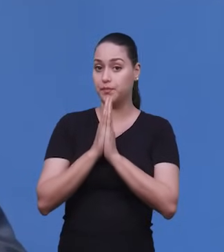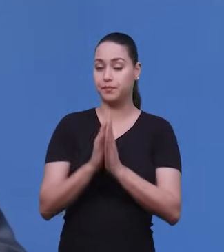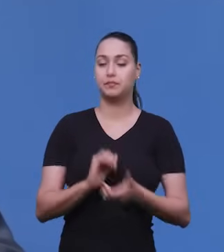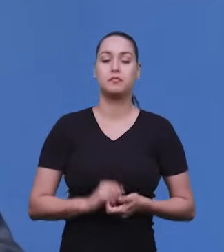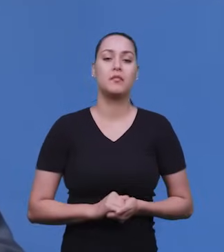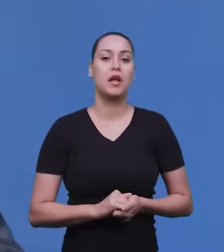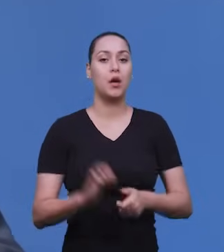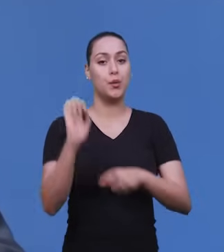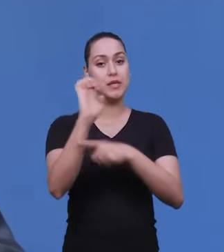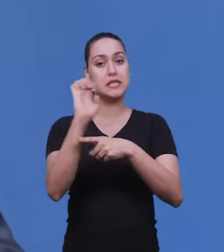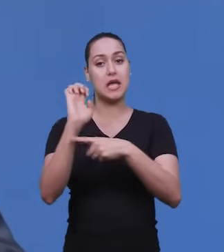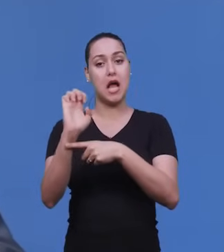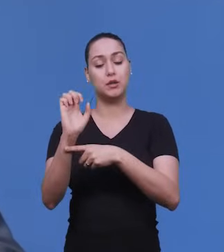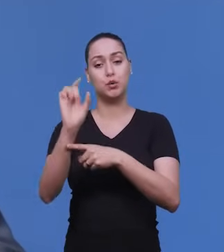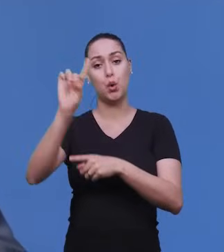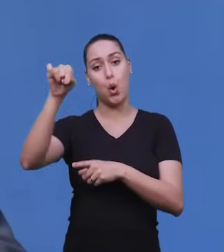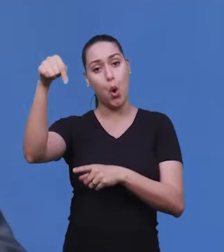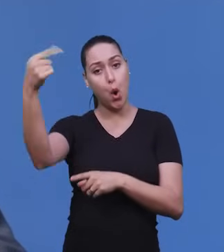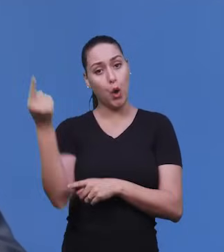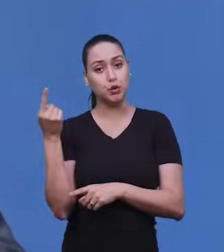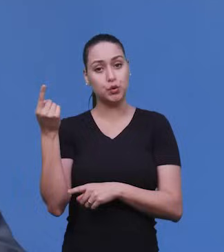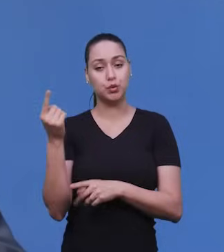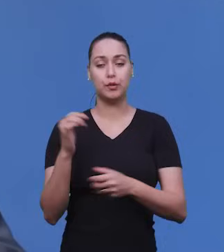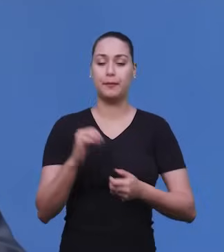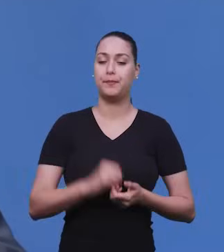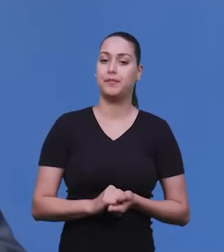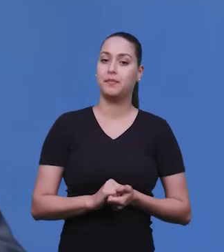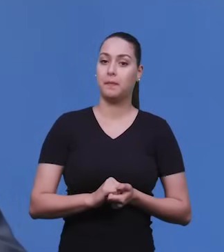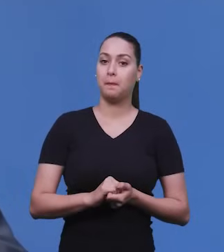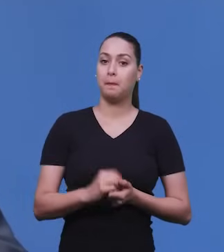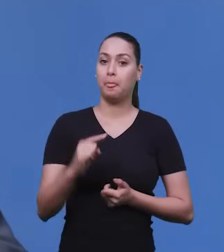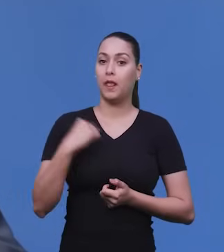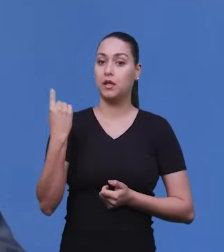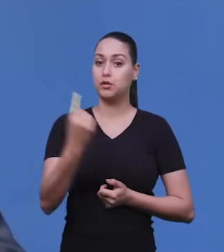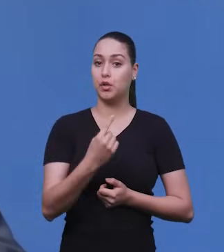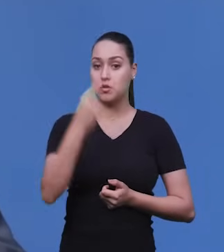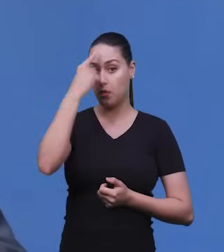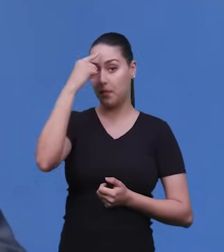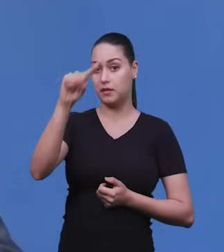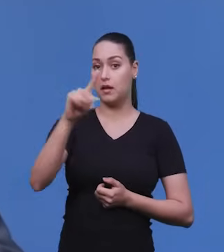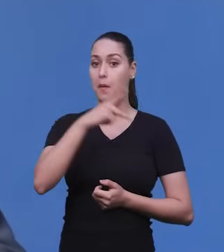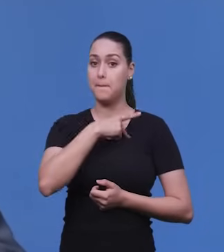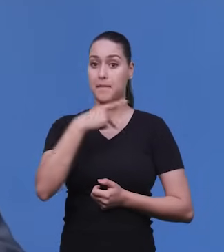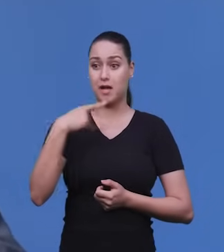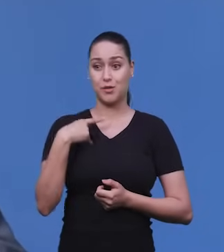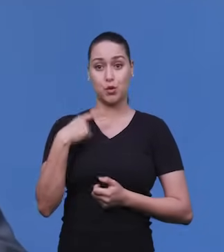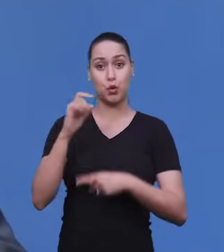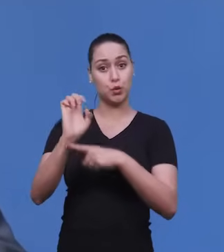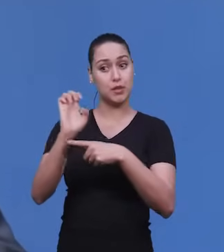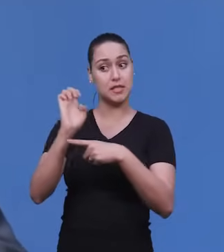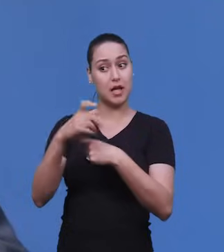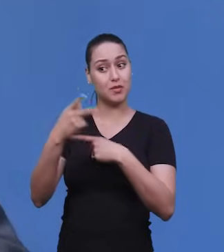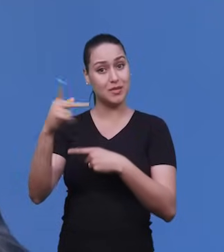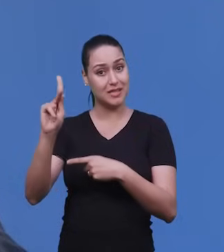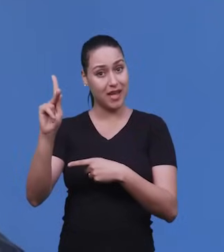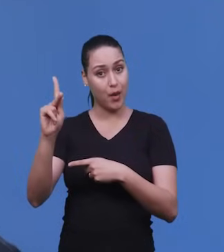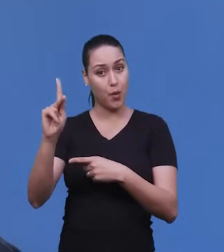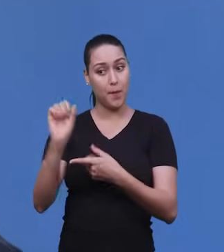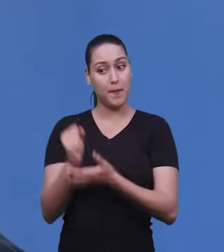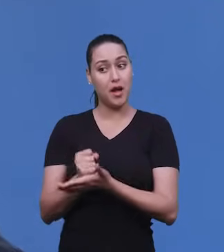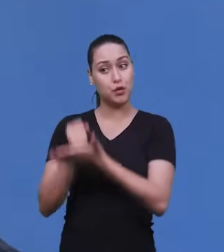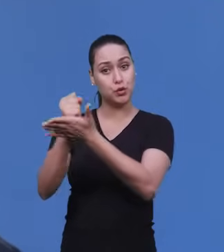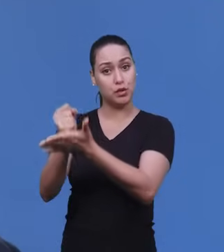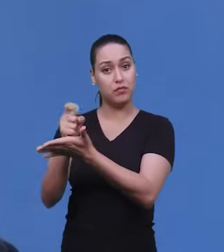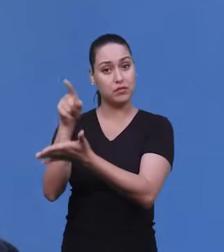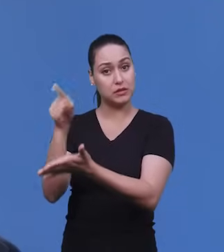estado, nós vamos mandar um pastor daí do estado te dar